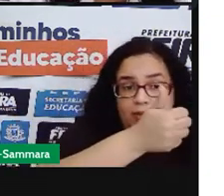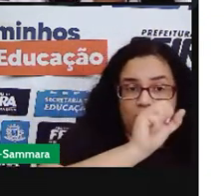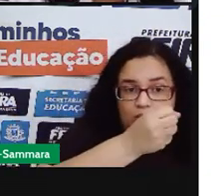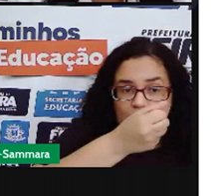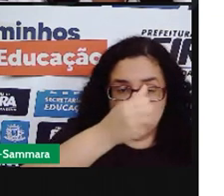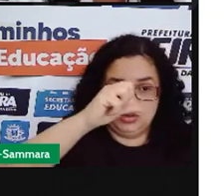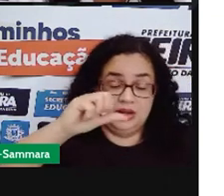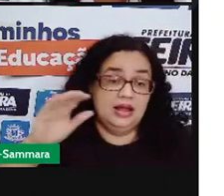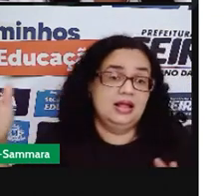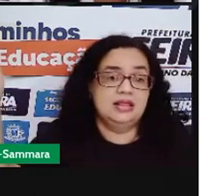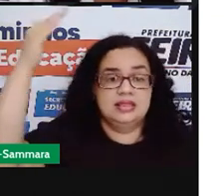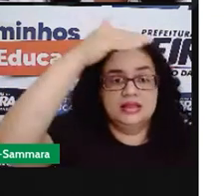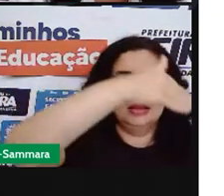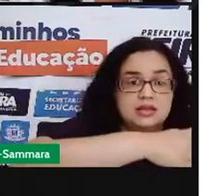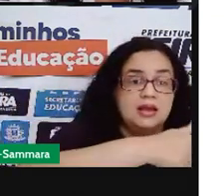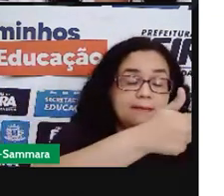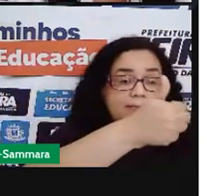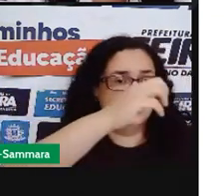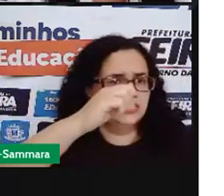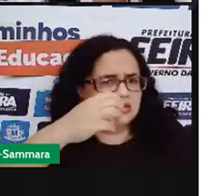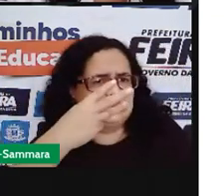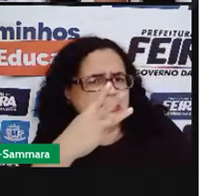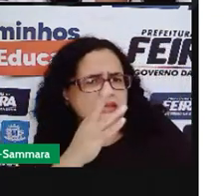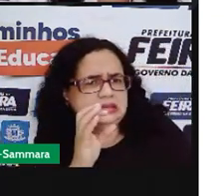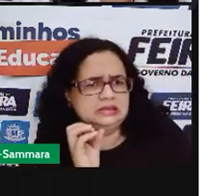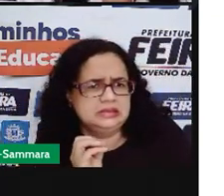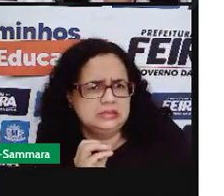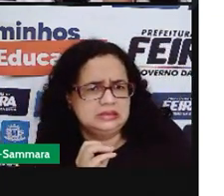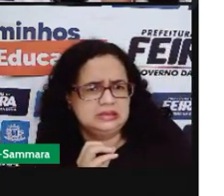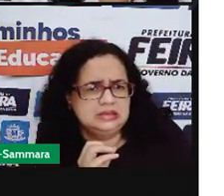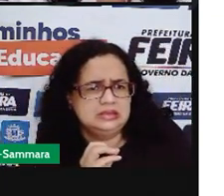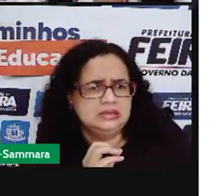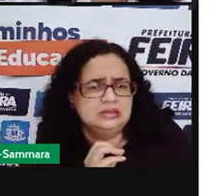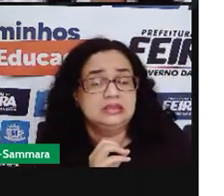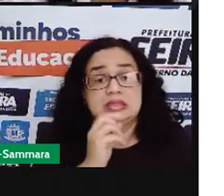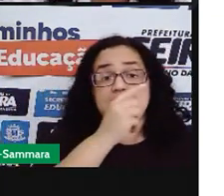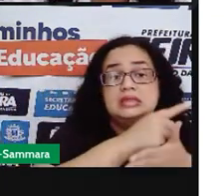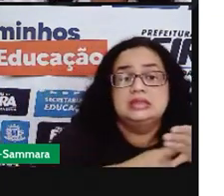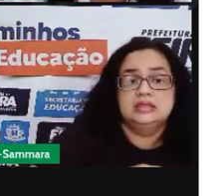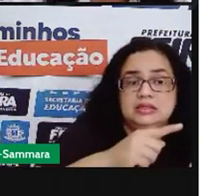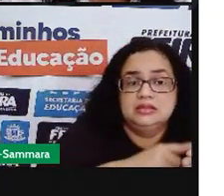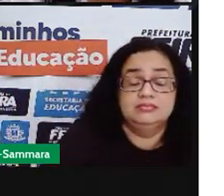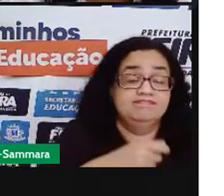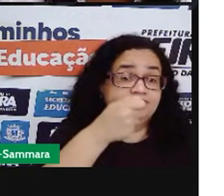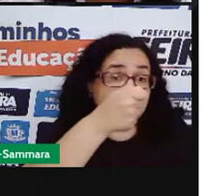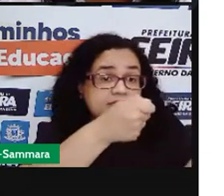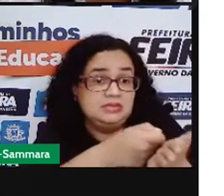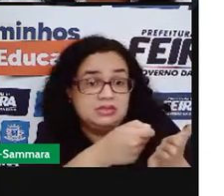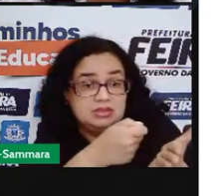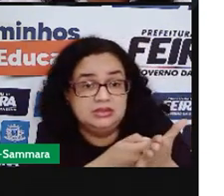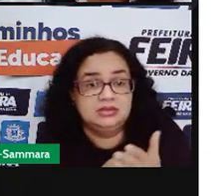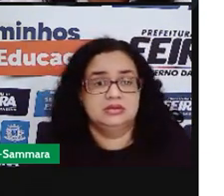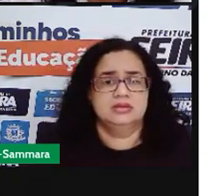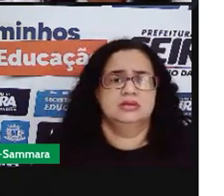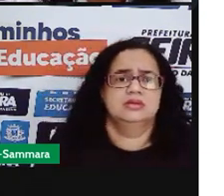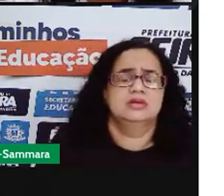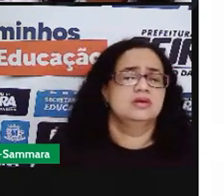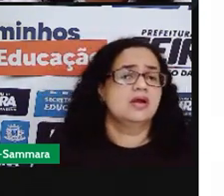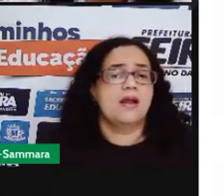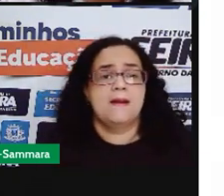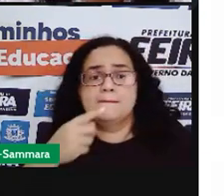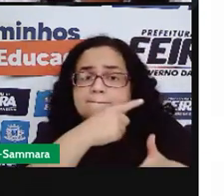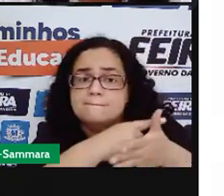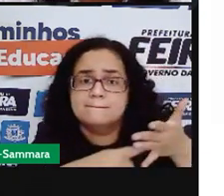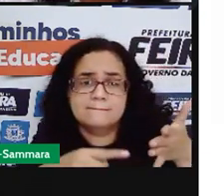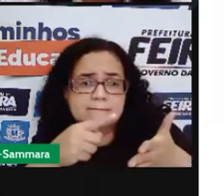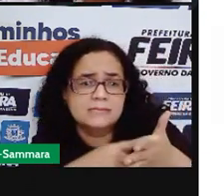1889 até 1930. Foram exatamente as eleições fraudadas. Nessa época, o voto, como diz